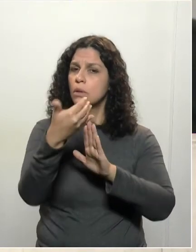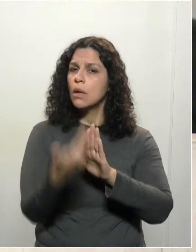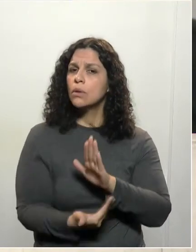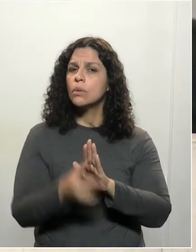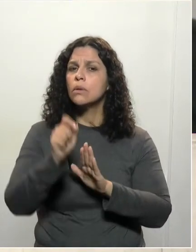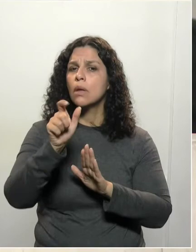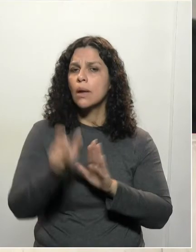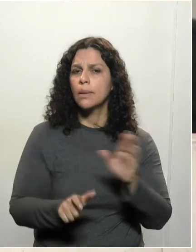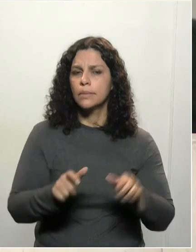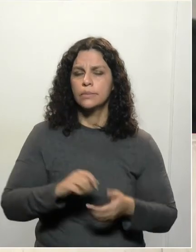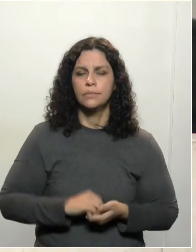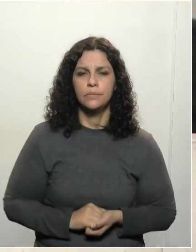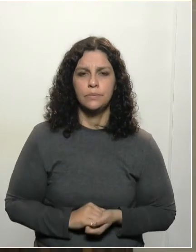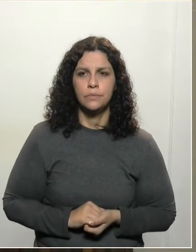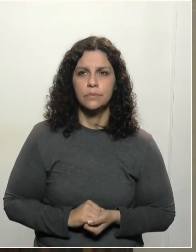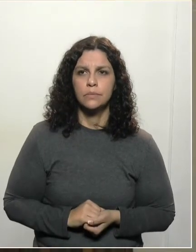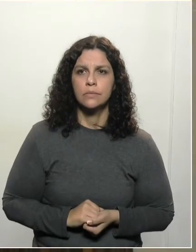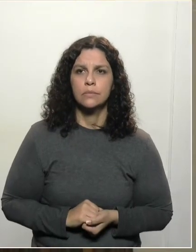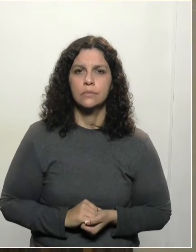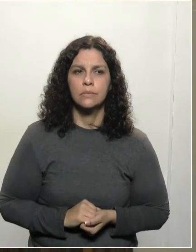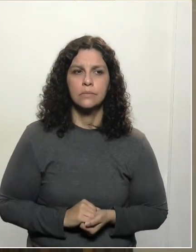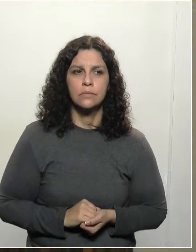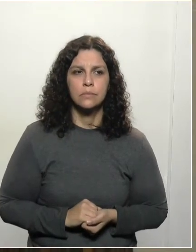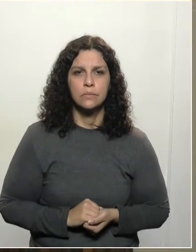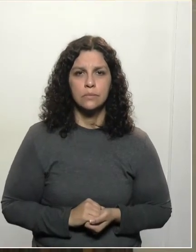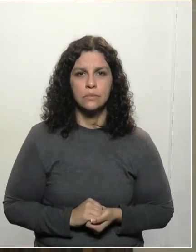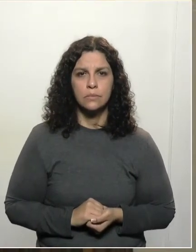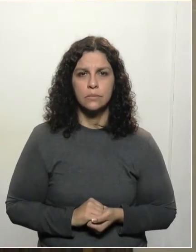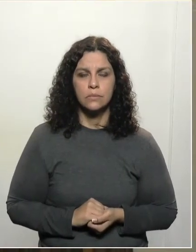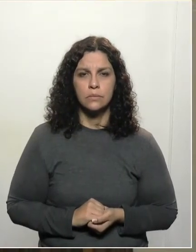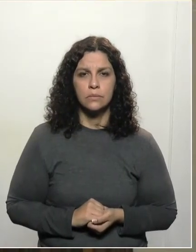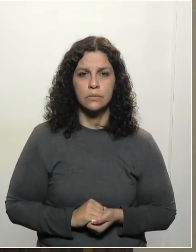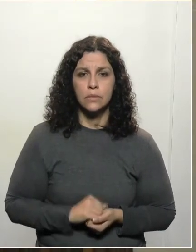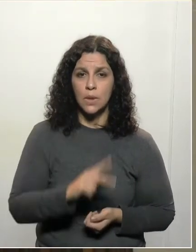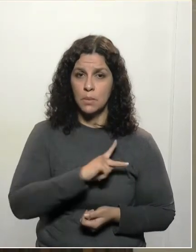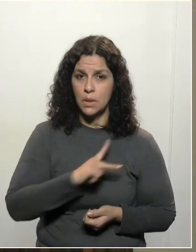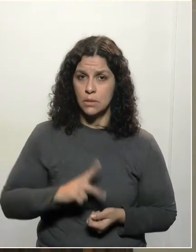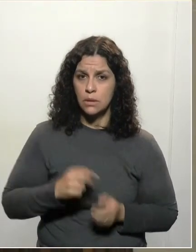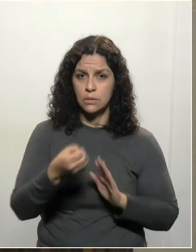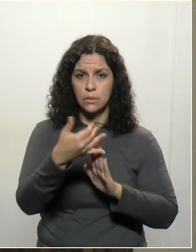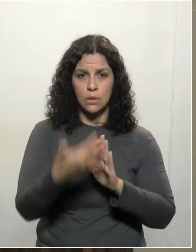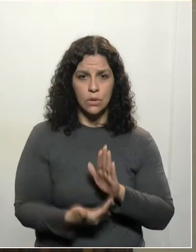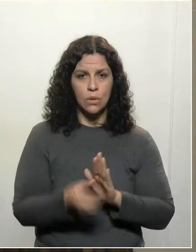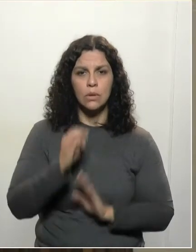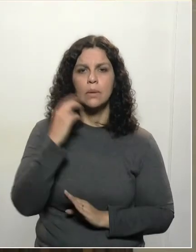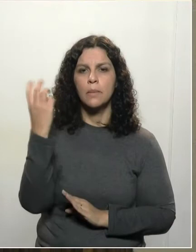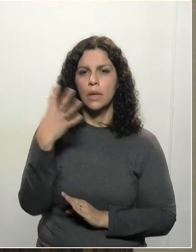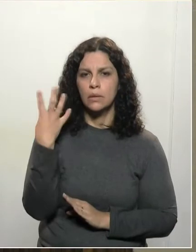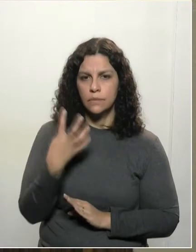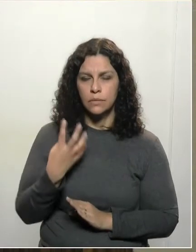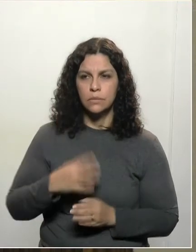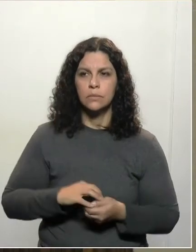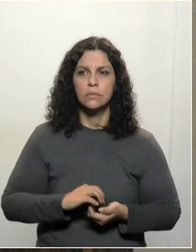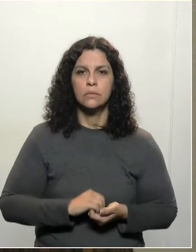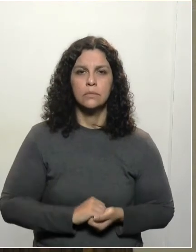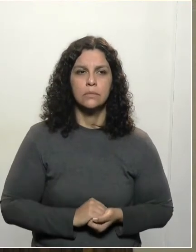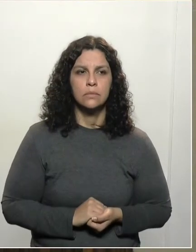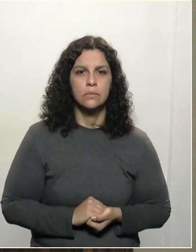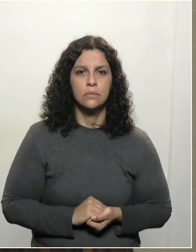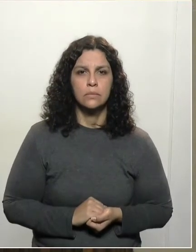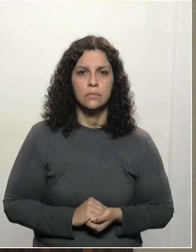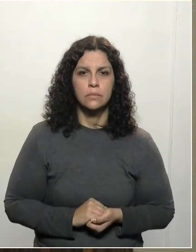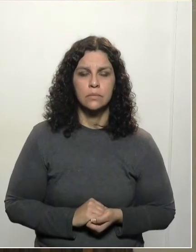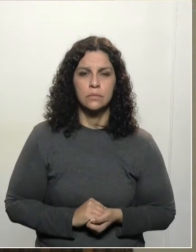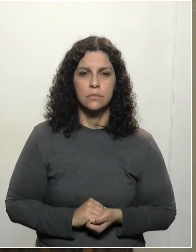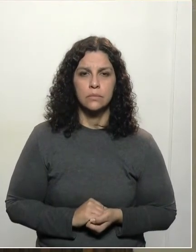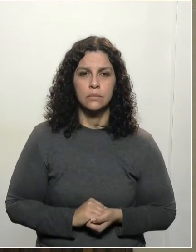designe o relator ou relatora para o projeto. Presidente, a relatora é a deputada Maria Vitória. Ok, deputada